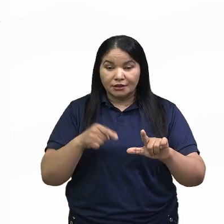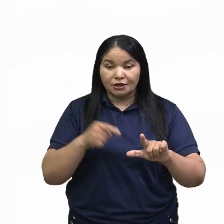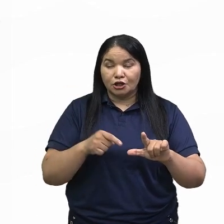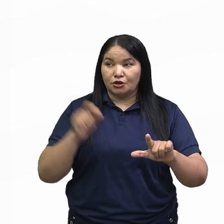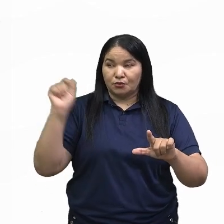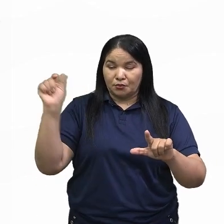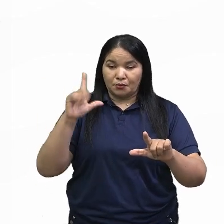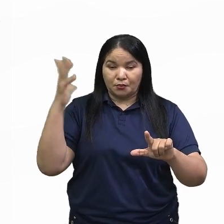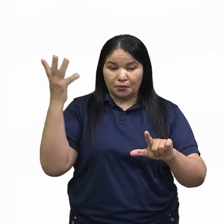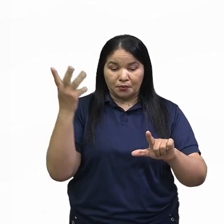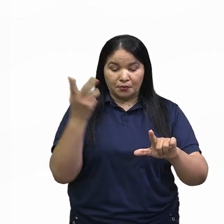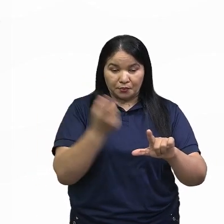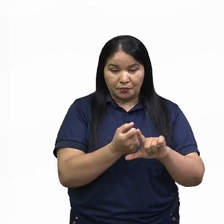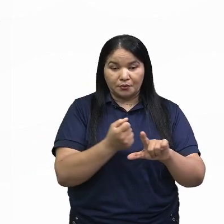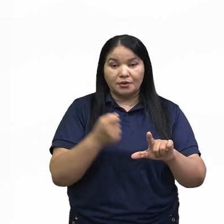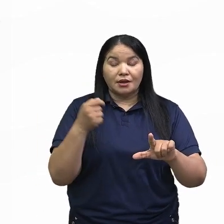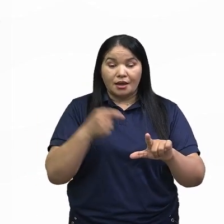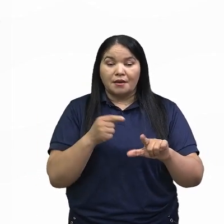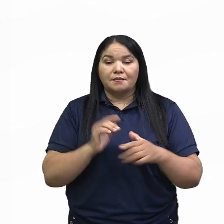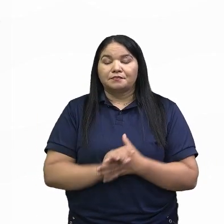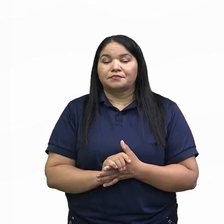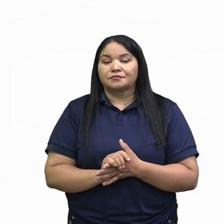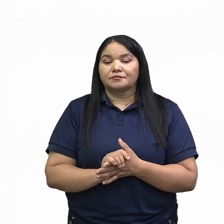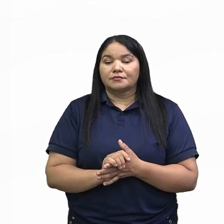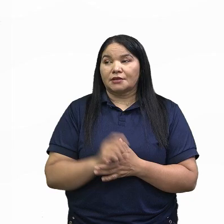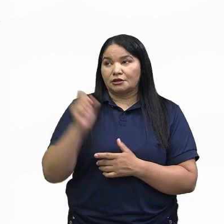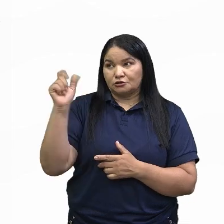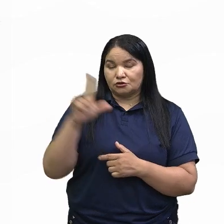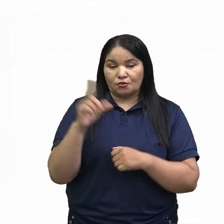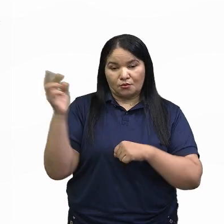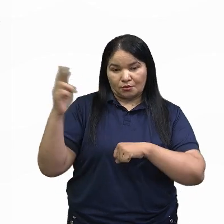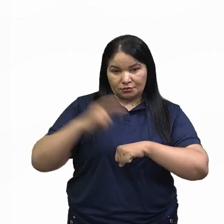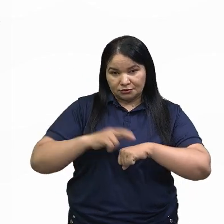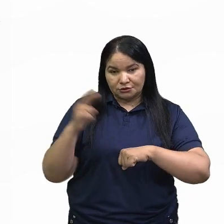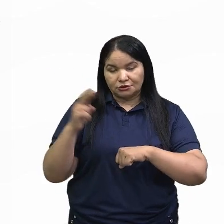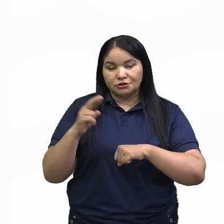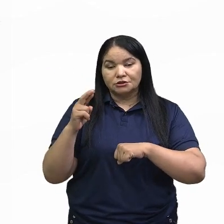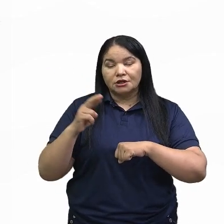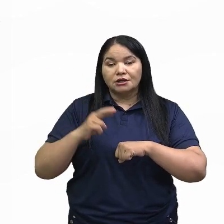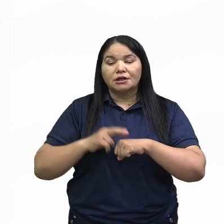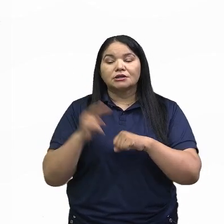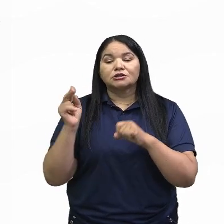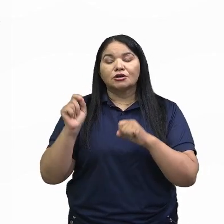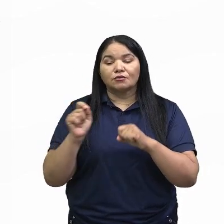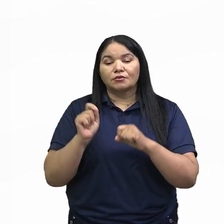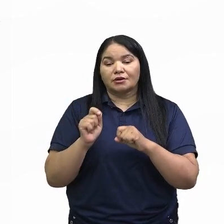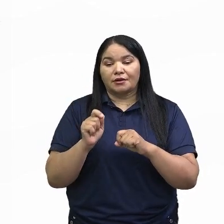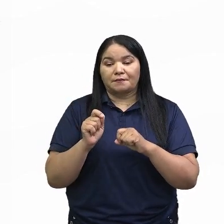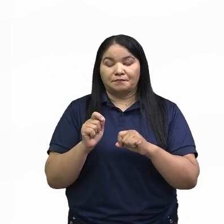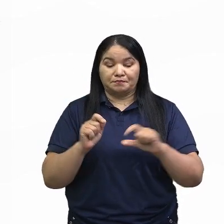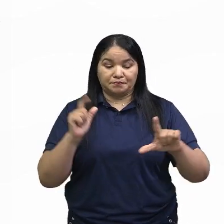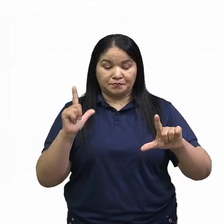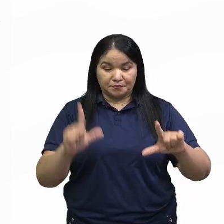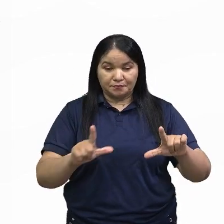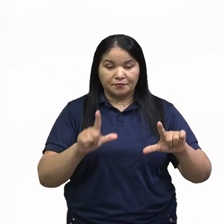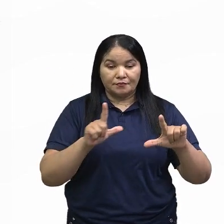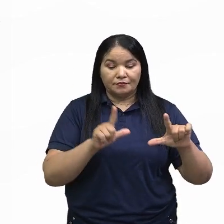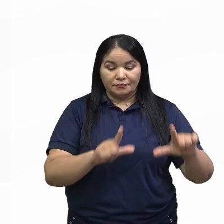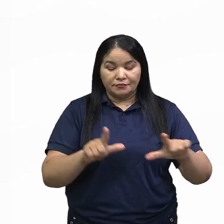fotovoltaicos. A radiação solar, que é a luz, né, que vem do sol, interage com o